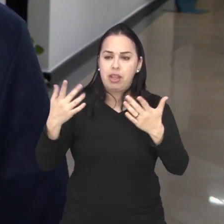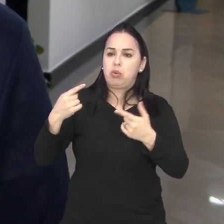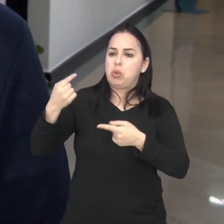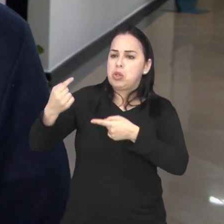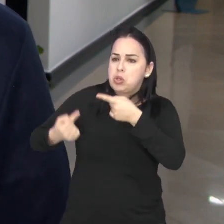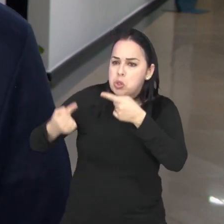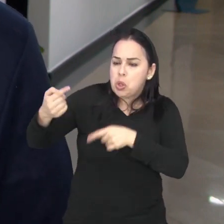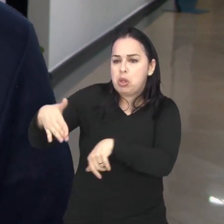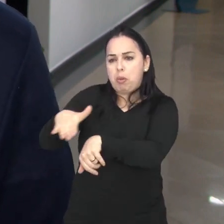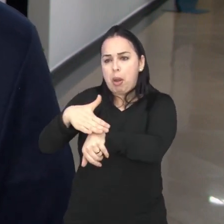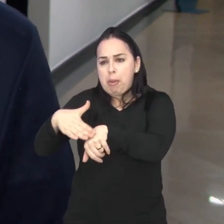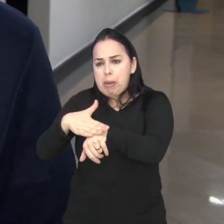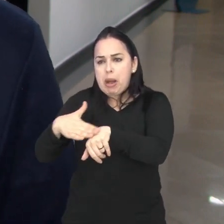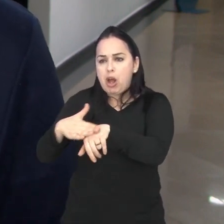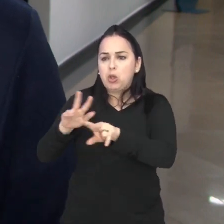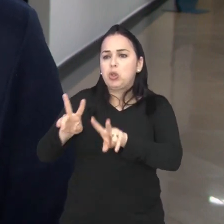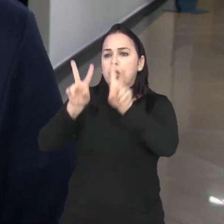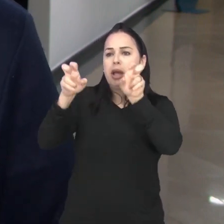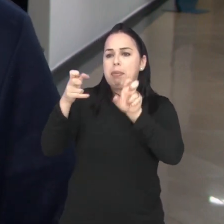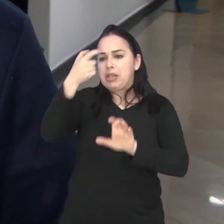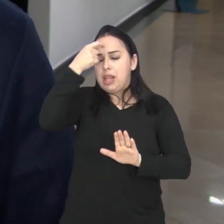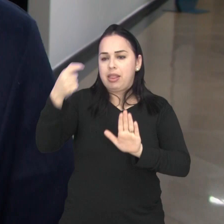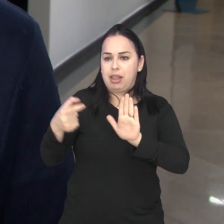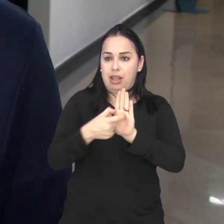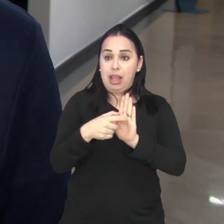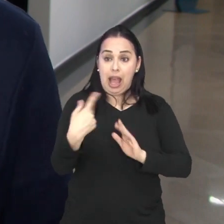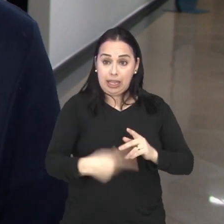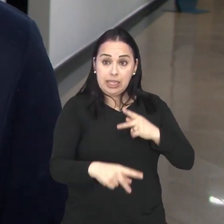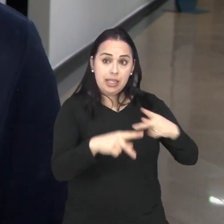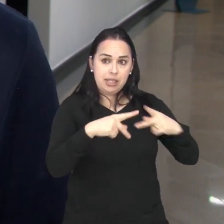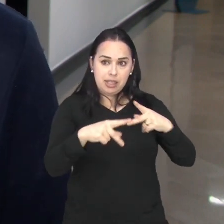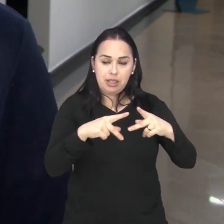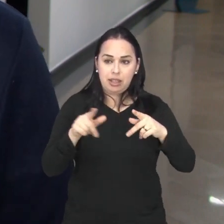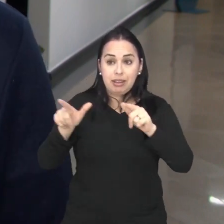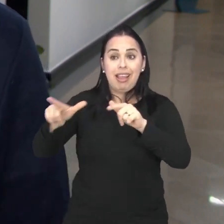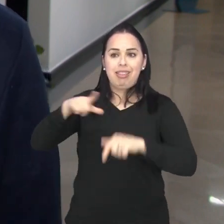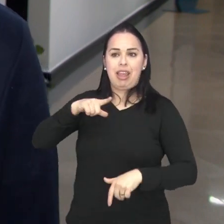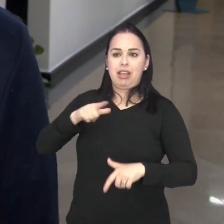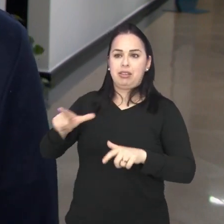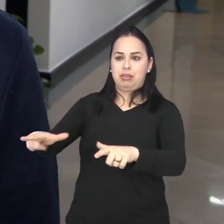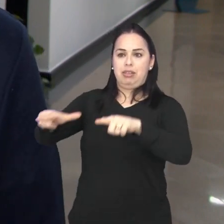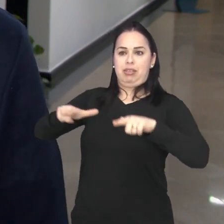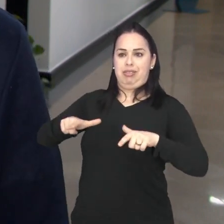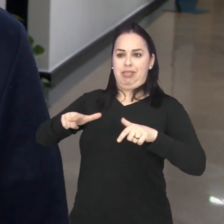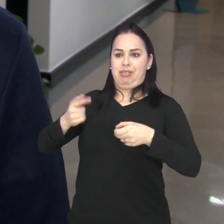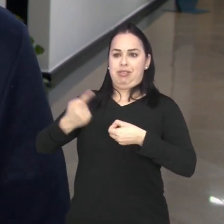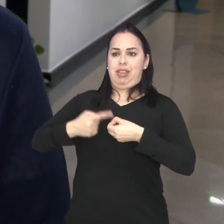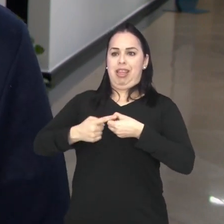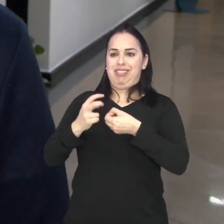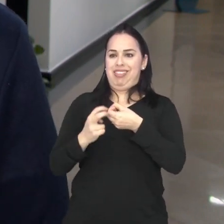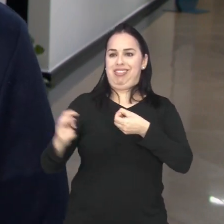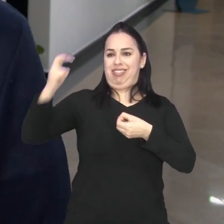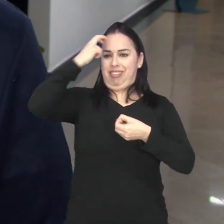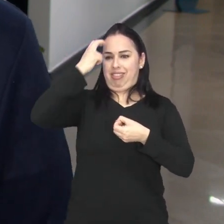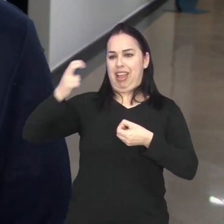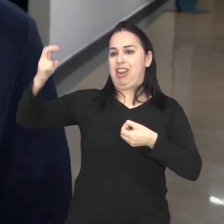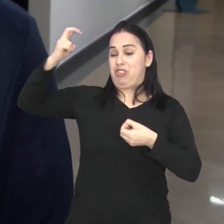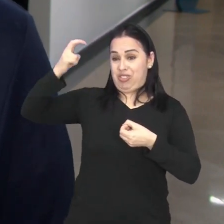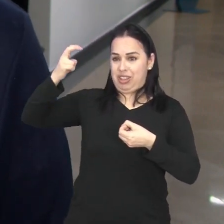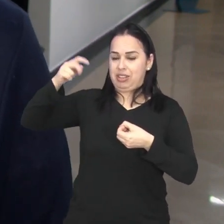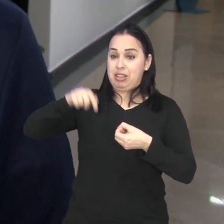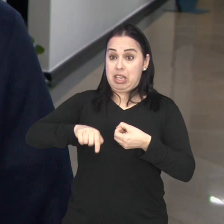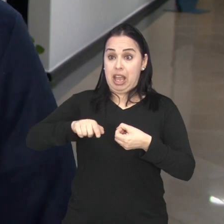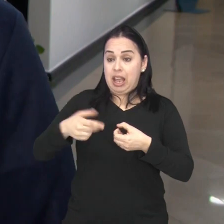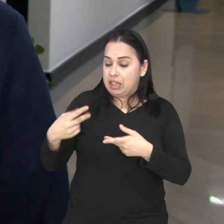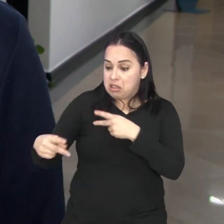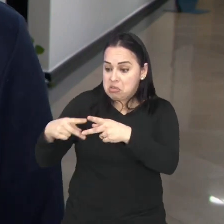eventos, discussões desse tema, já que nossa cidade ela tem o título de cidade inteligente e que ela